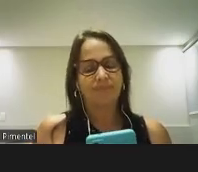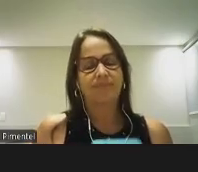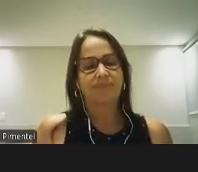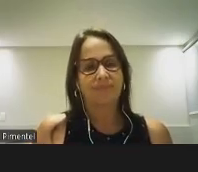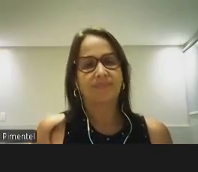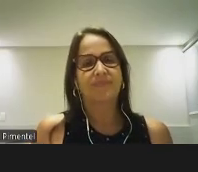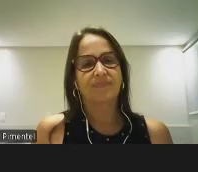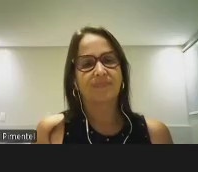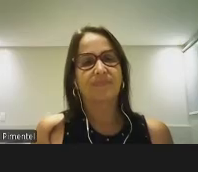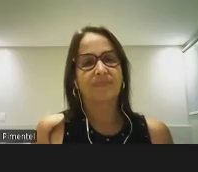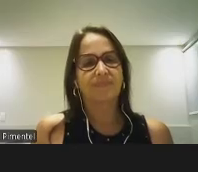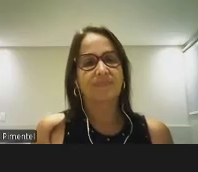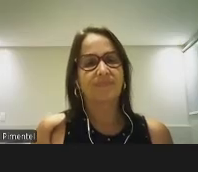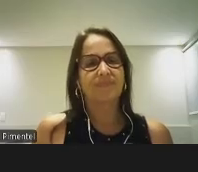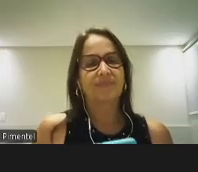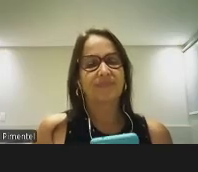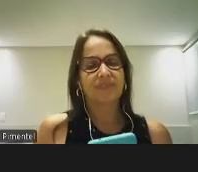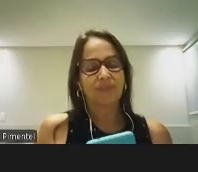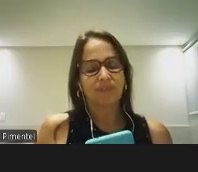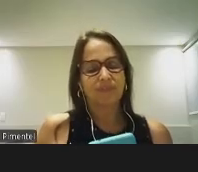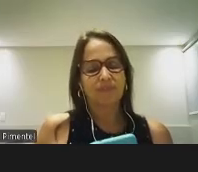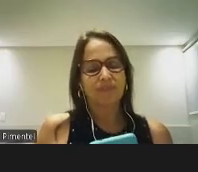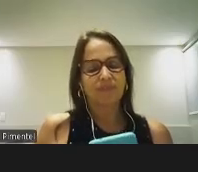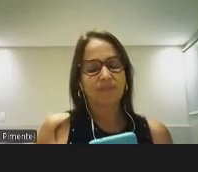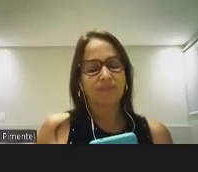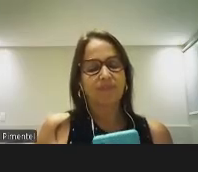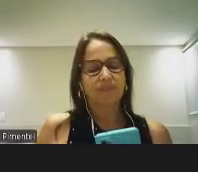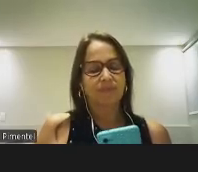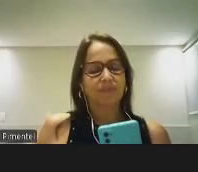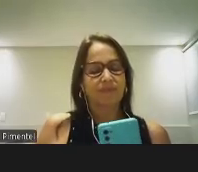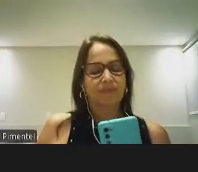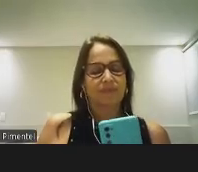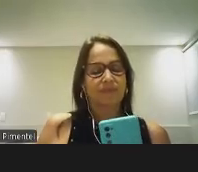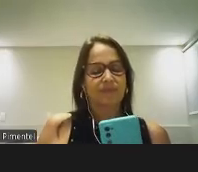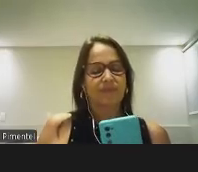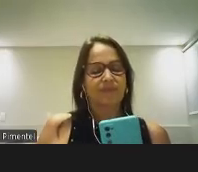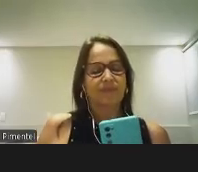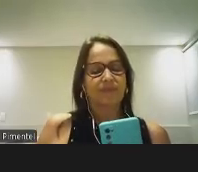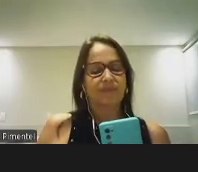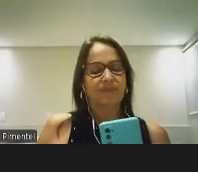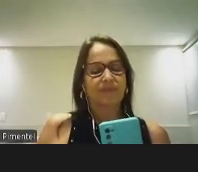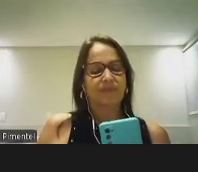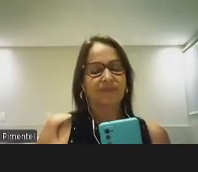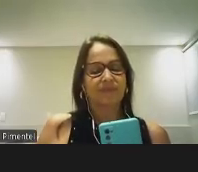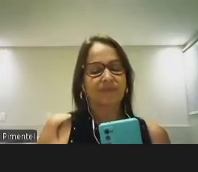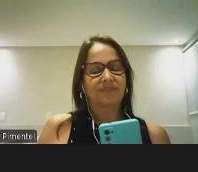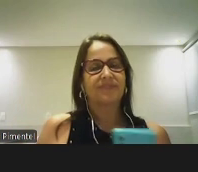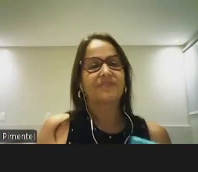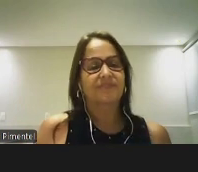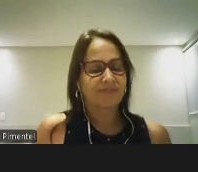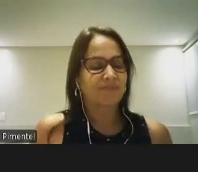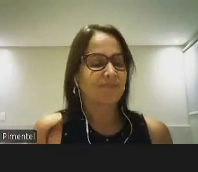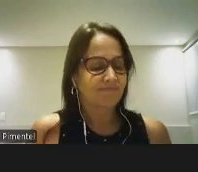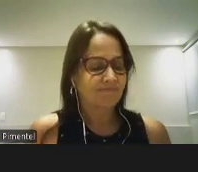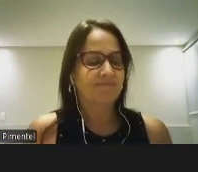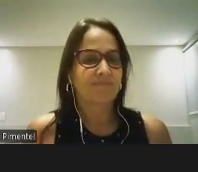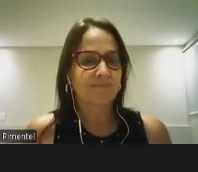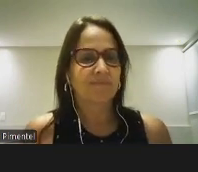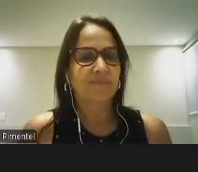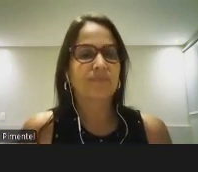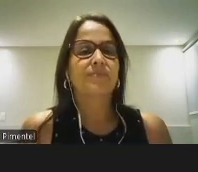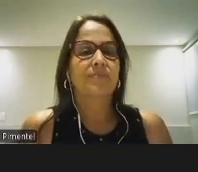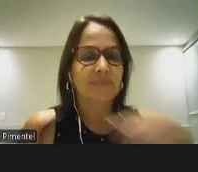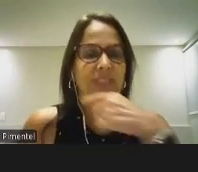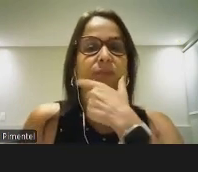comprimido a ser engolido para resolvê-lo. E a maioria da população faz isso e solicita isso. Então, é comum que o